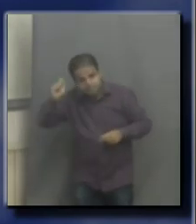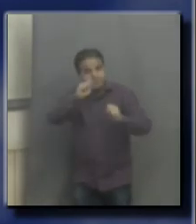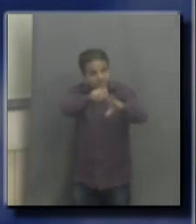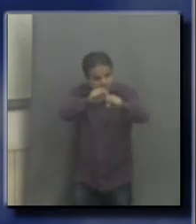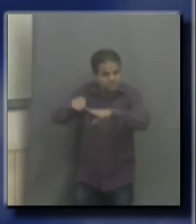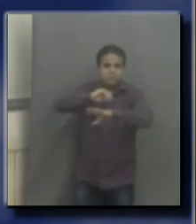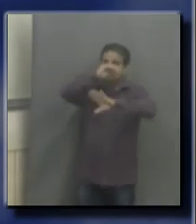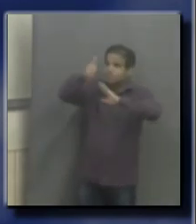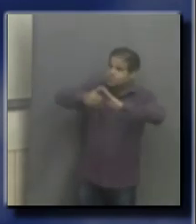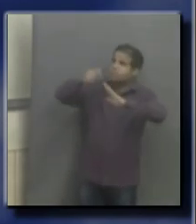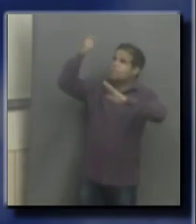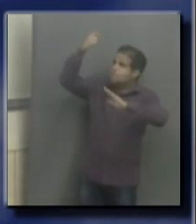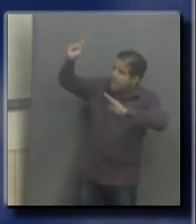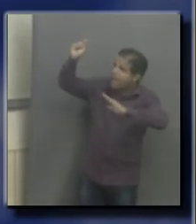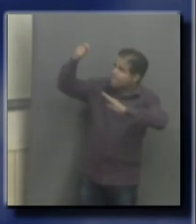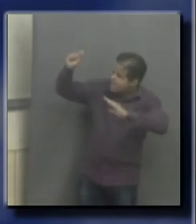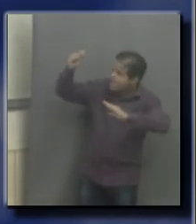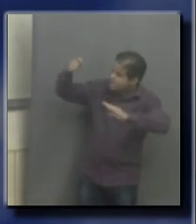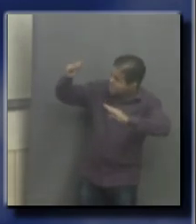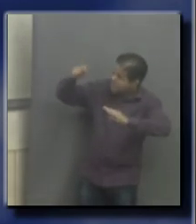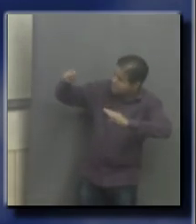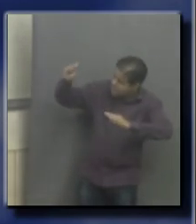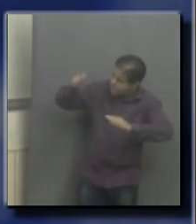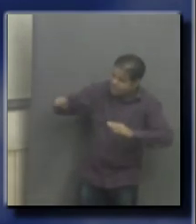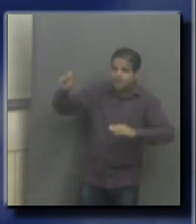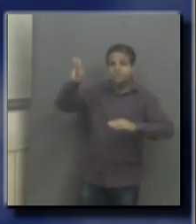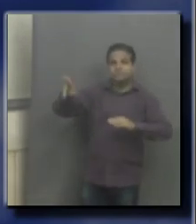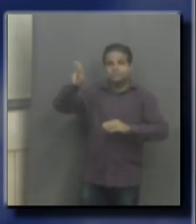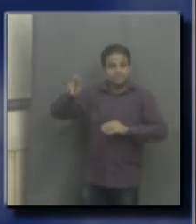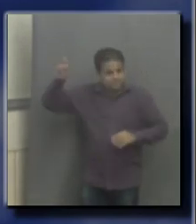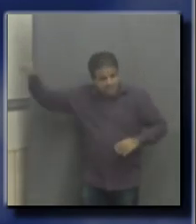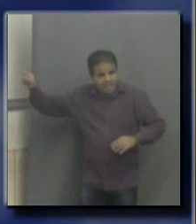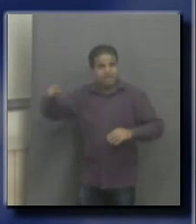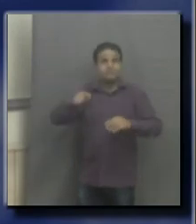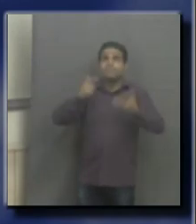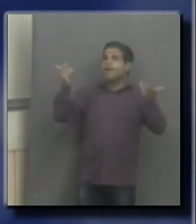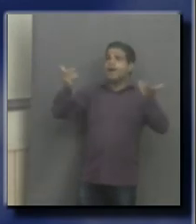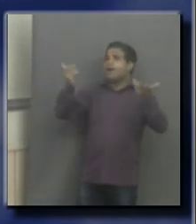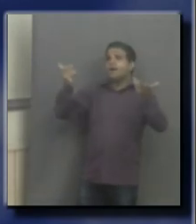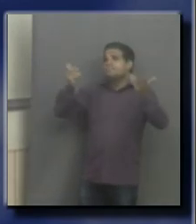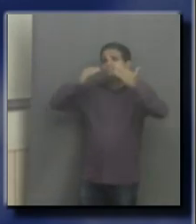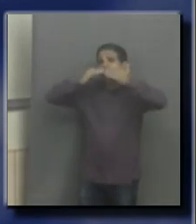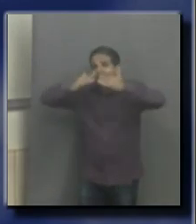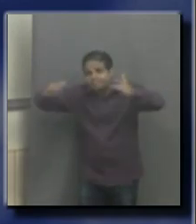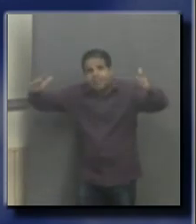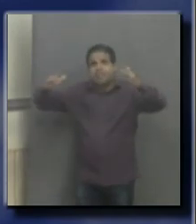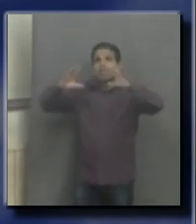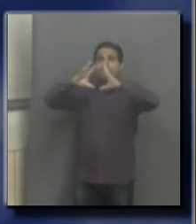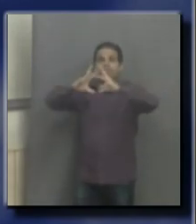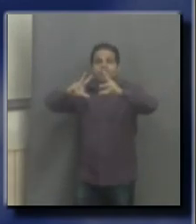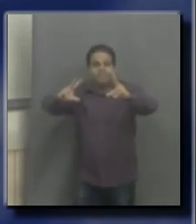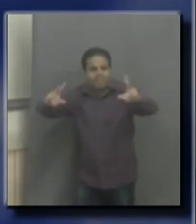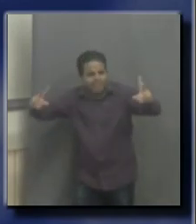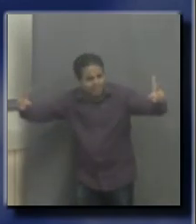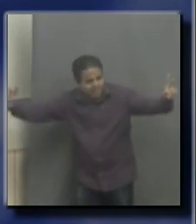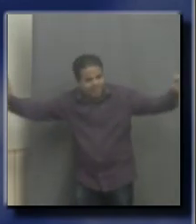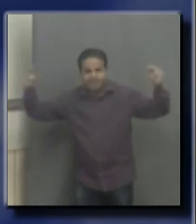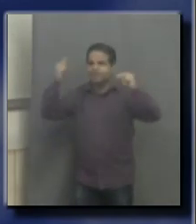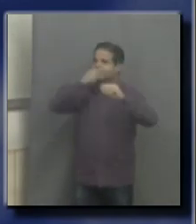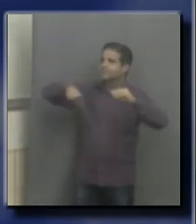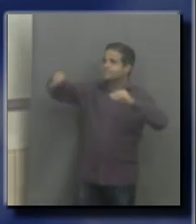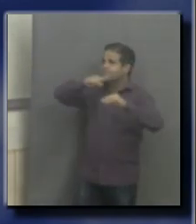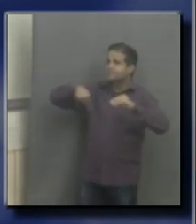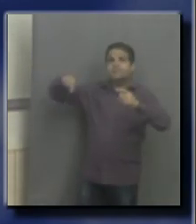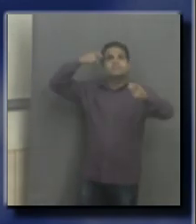esses subterfúgios que têm sido utilizados para minar os nossos critérios